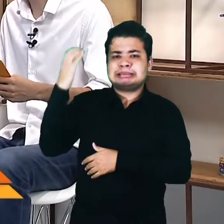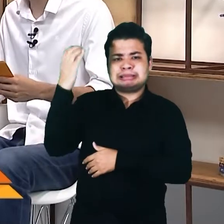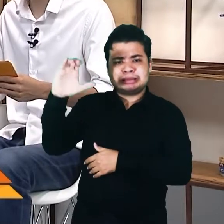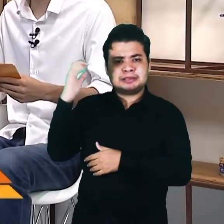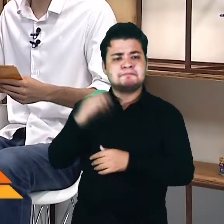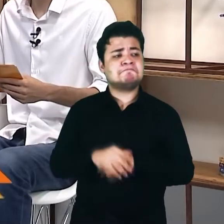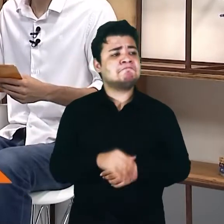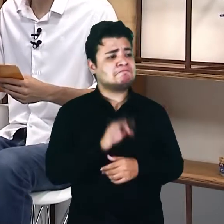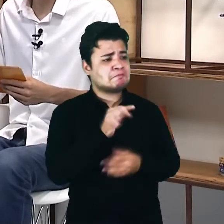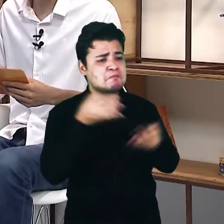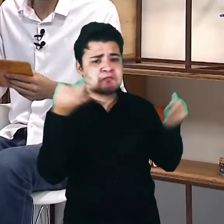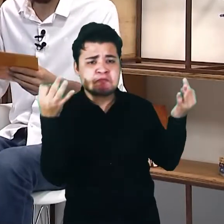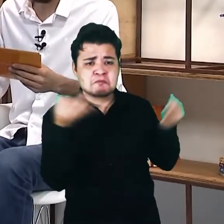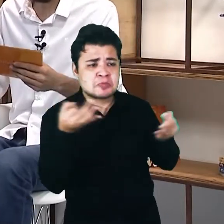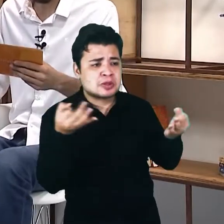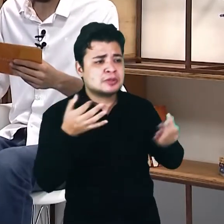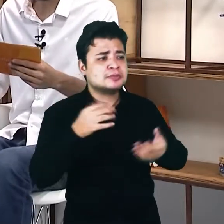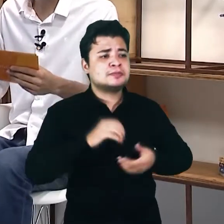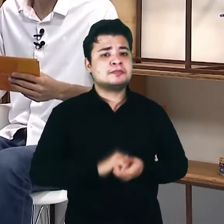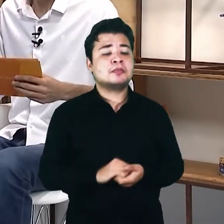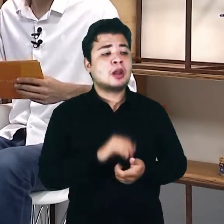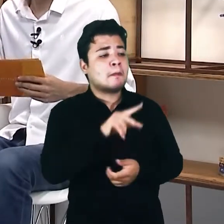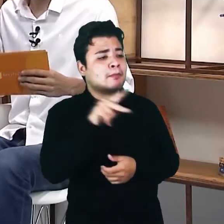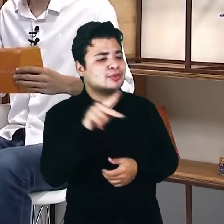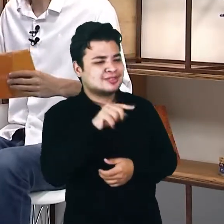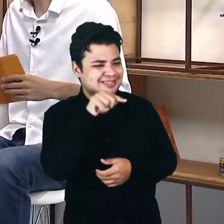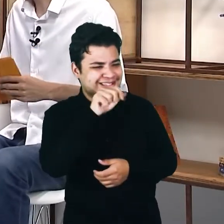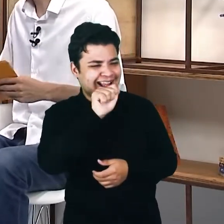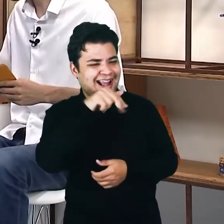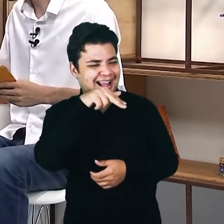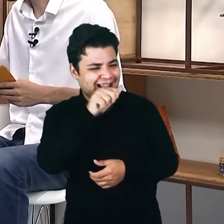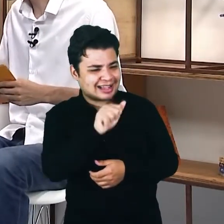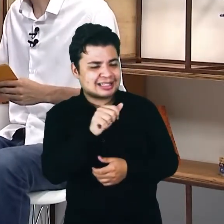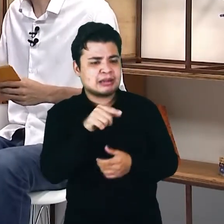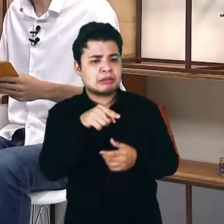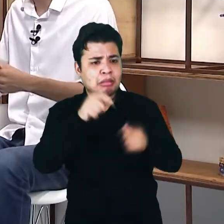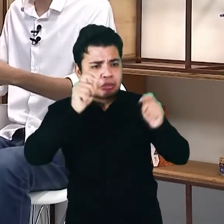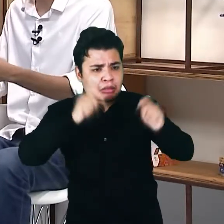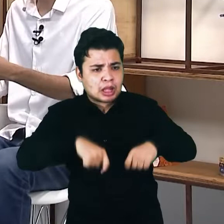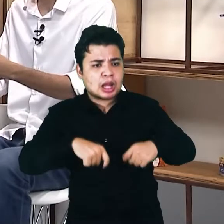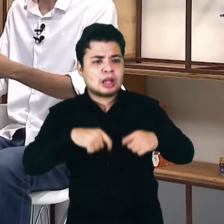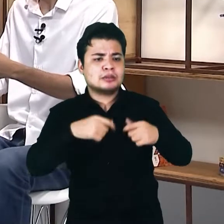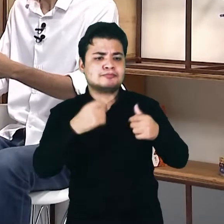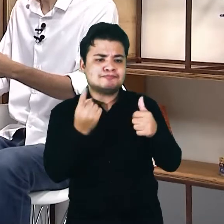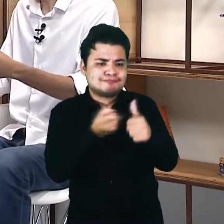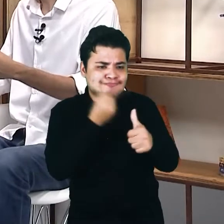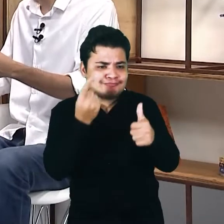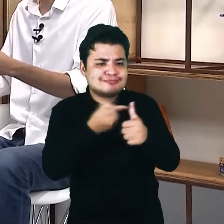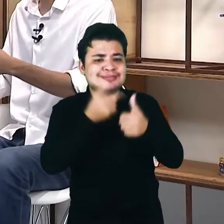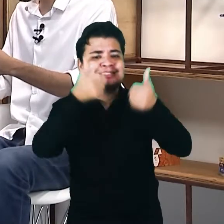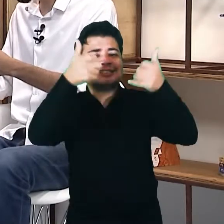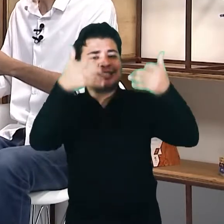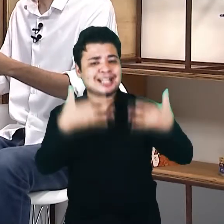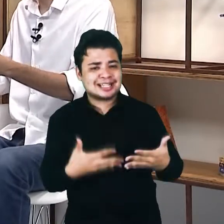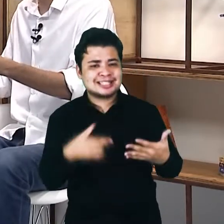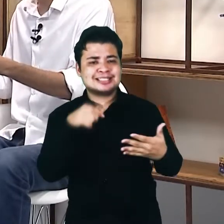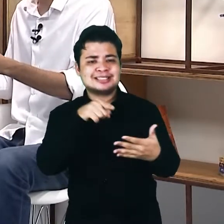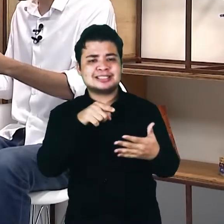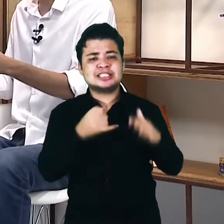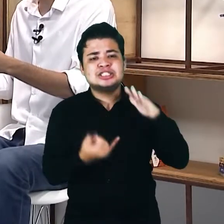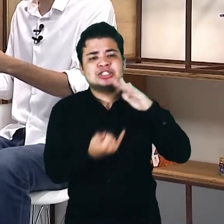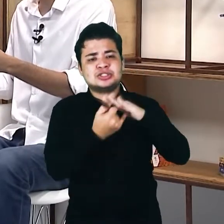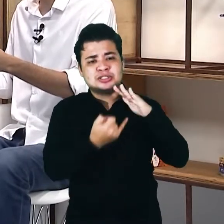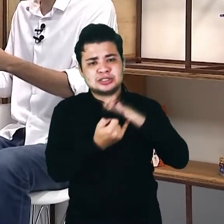Perfeito, perfeito. E, professora Ana, eu queria que você nos atualizasse, primeiramente, sobre o que é o